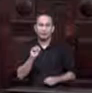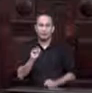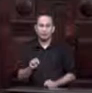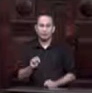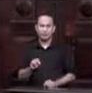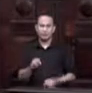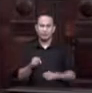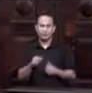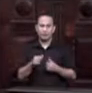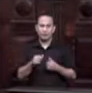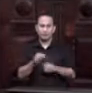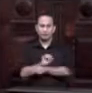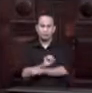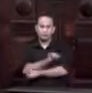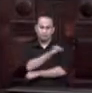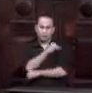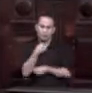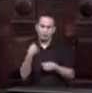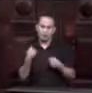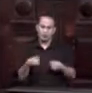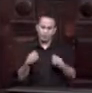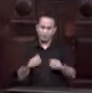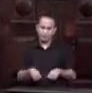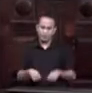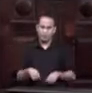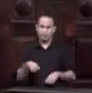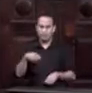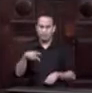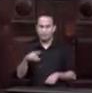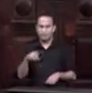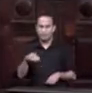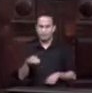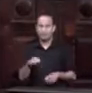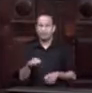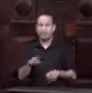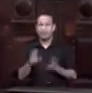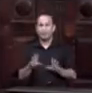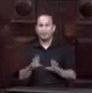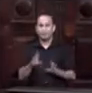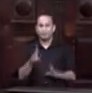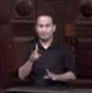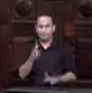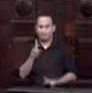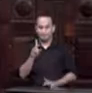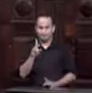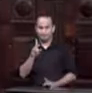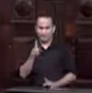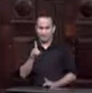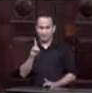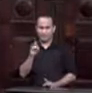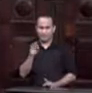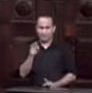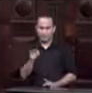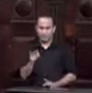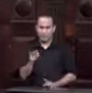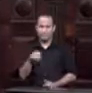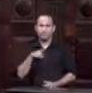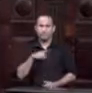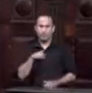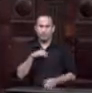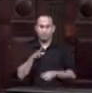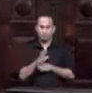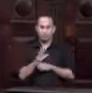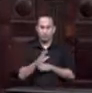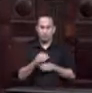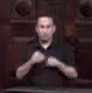essa estado de coisa foi o próprio partido, o PMDB, mas o PDT está contribuindo mais uma vez para que possamos